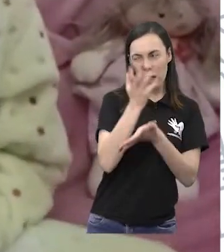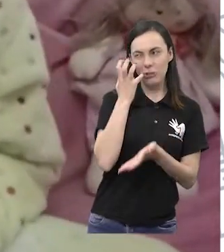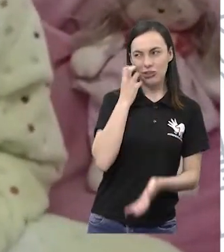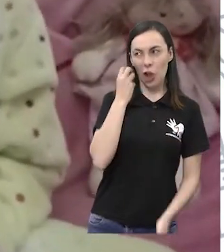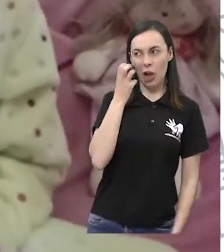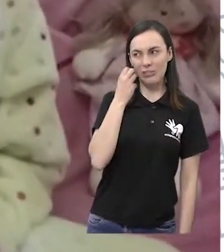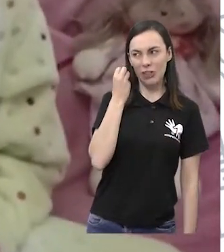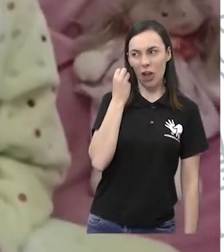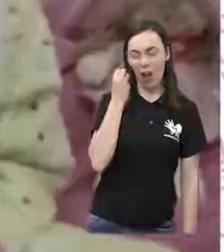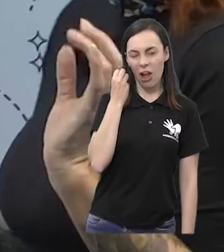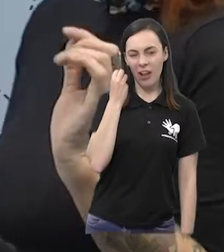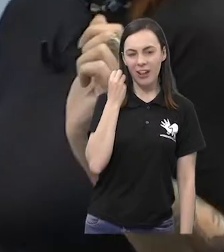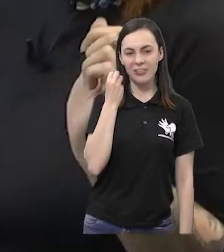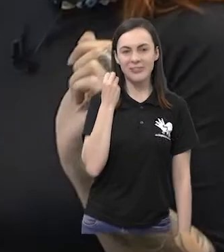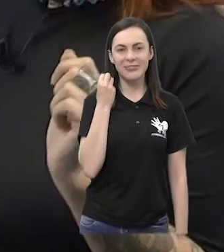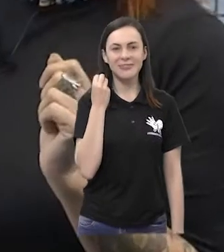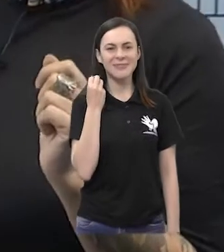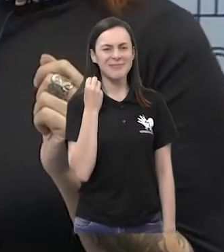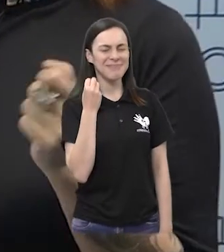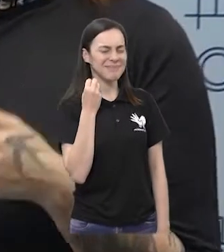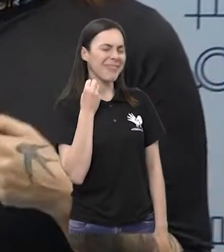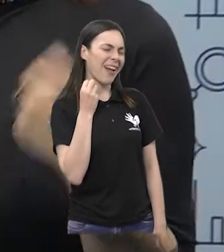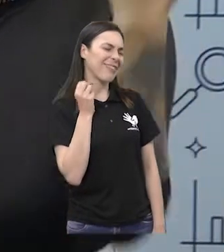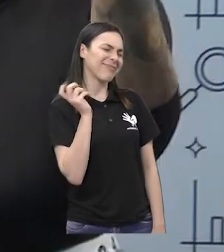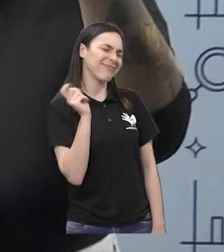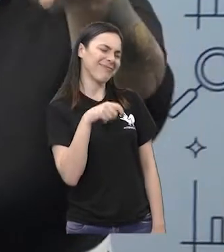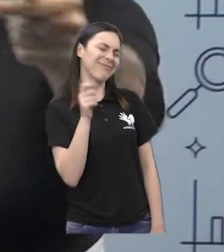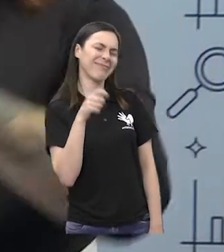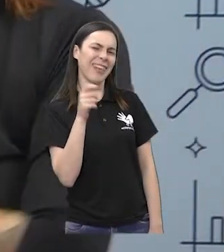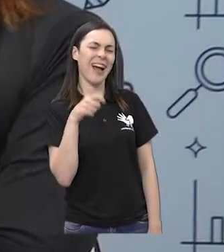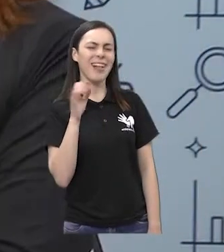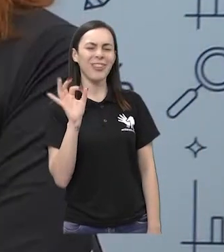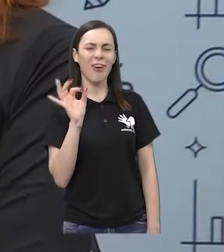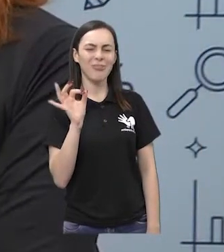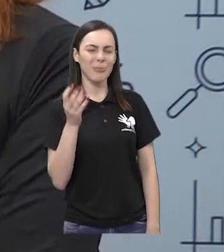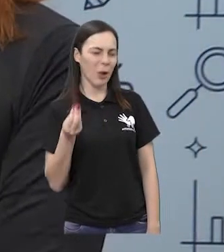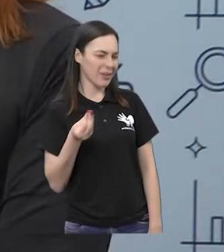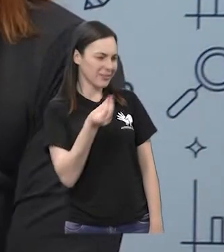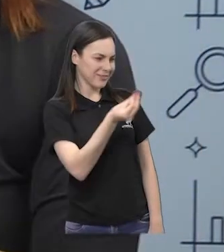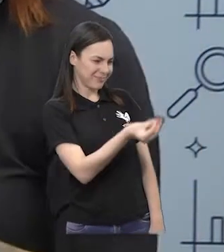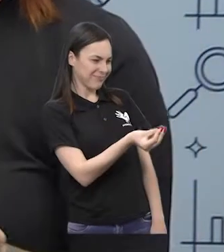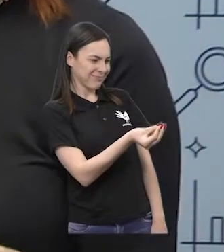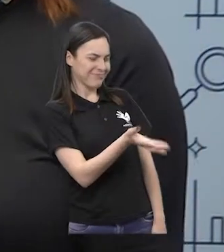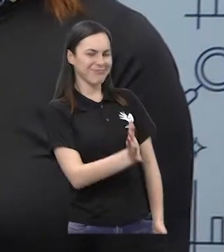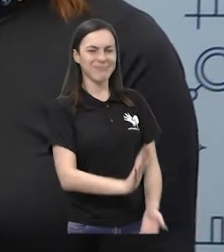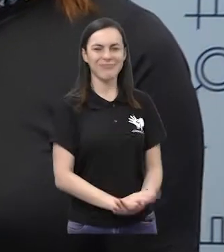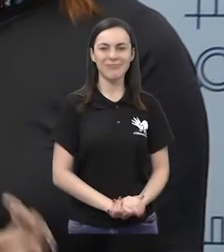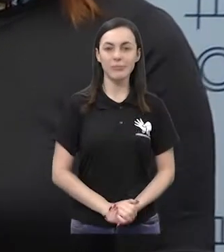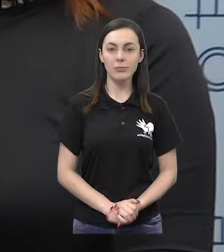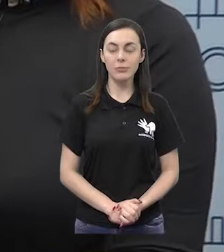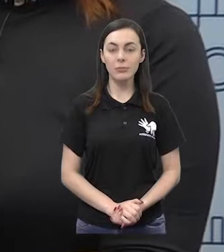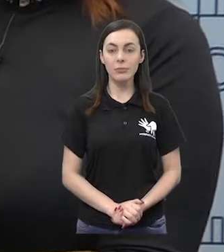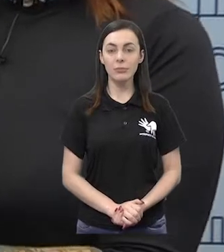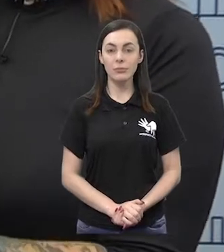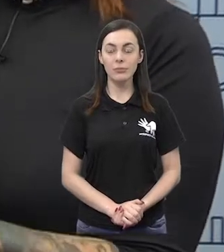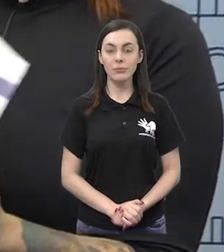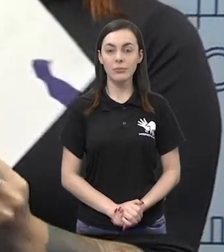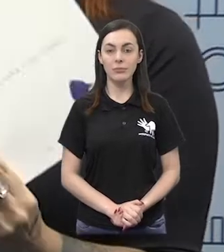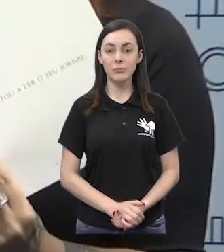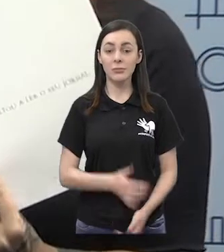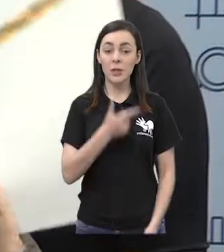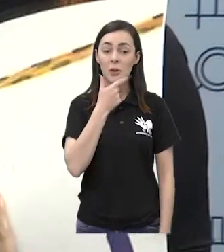comprar um Claro que sim tome a moeda e